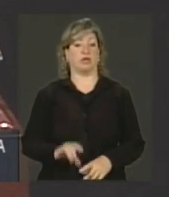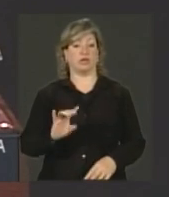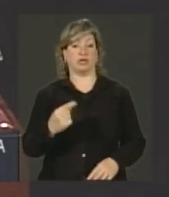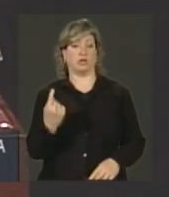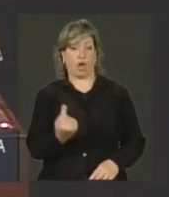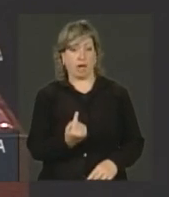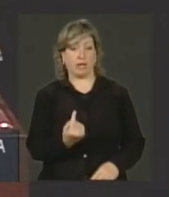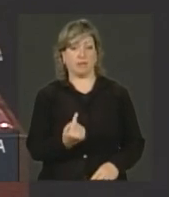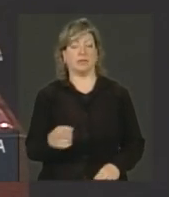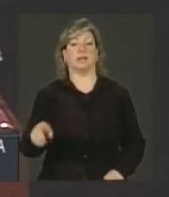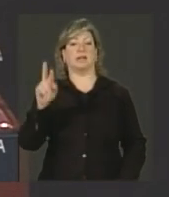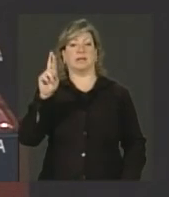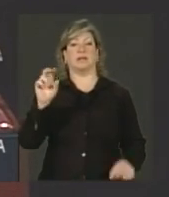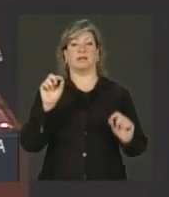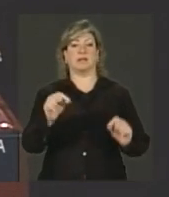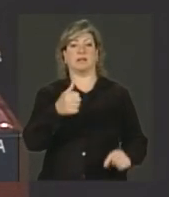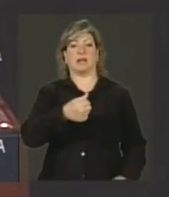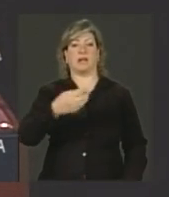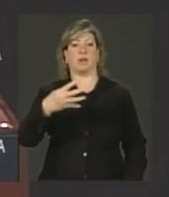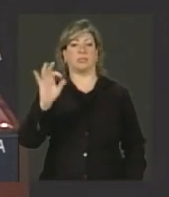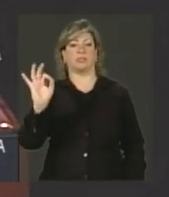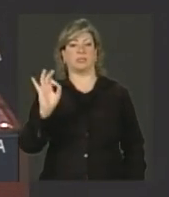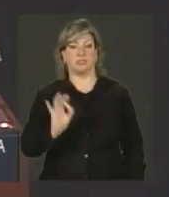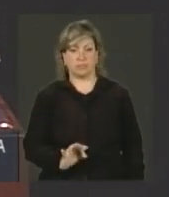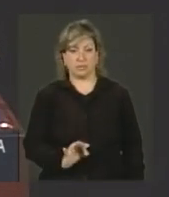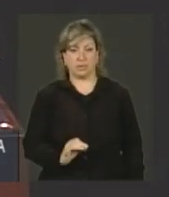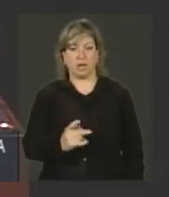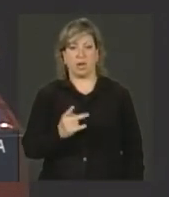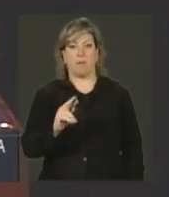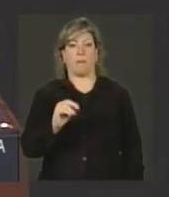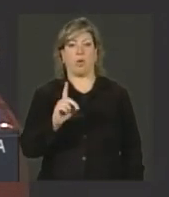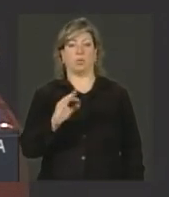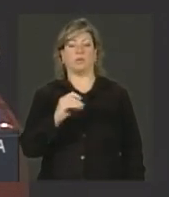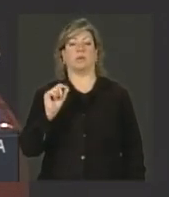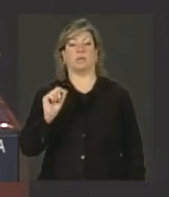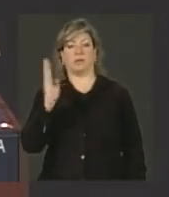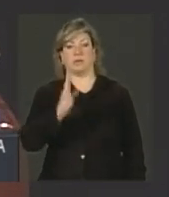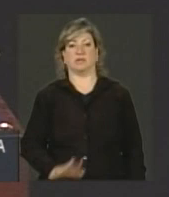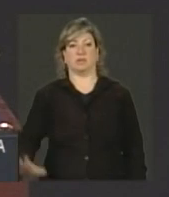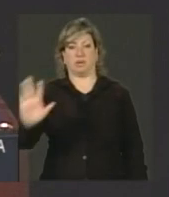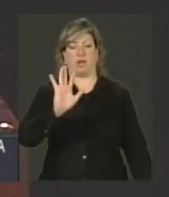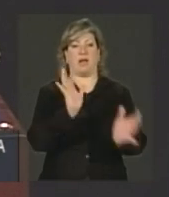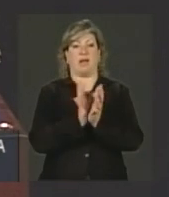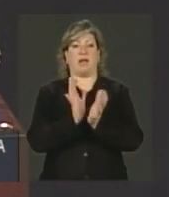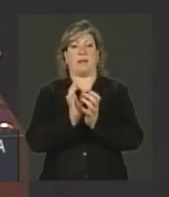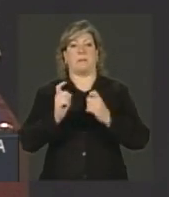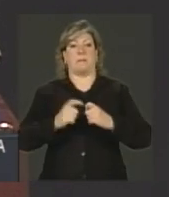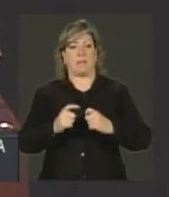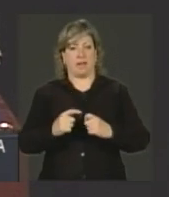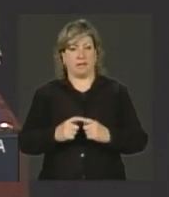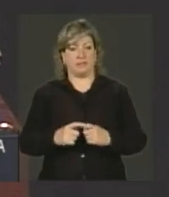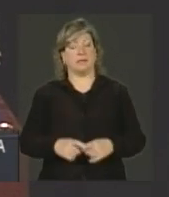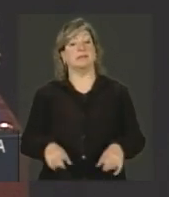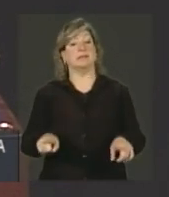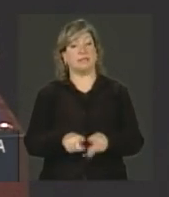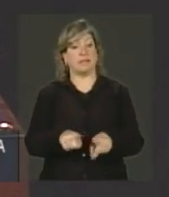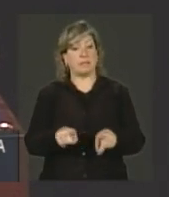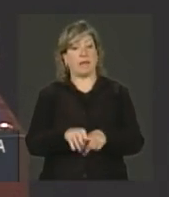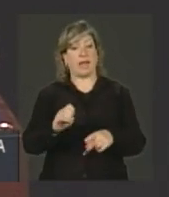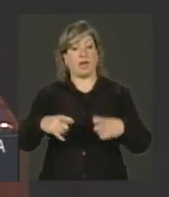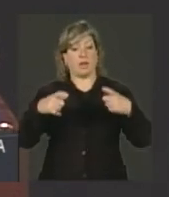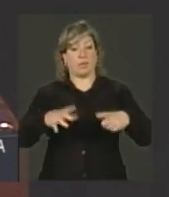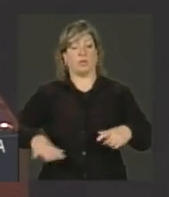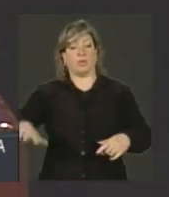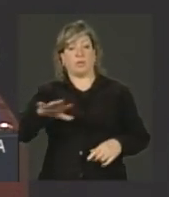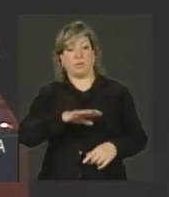sozinha, representa 14% da produção nacional da área médica. É também a instituição